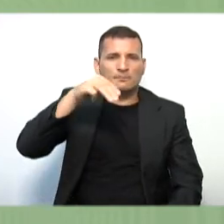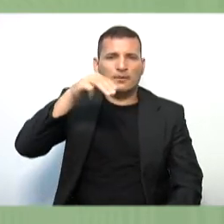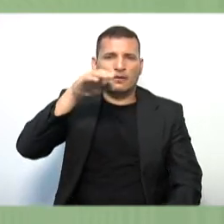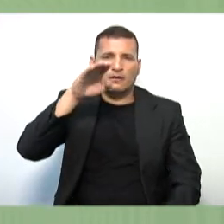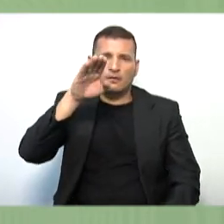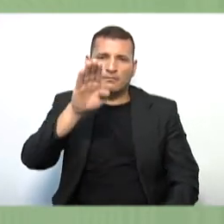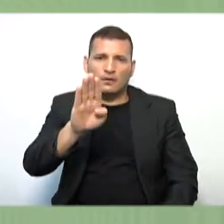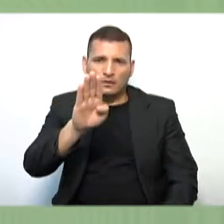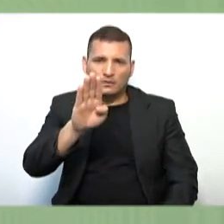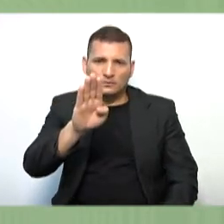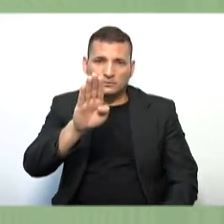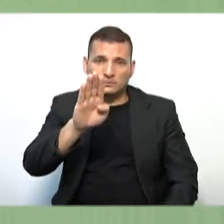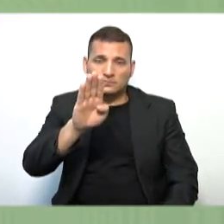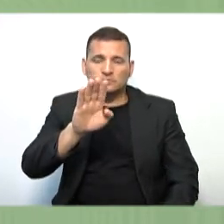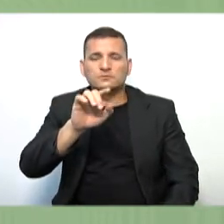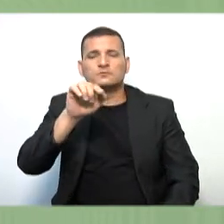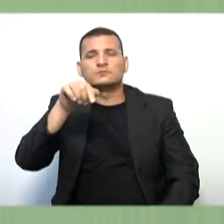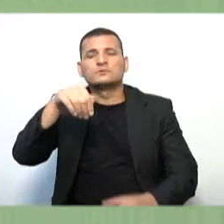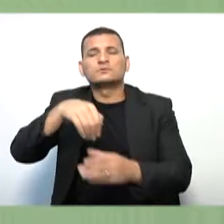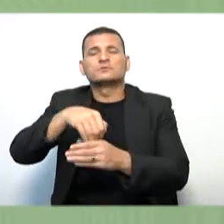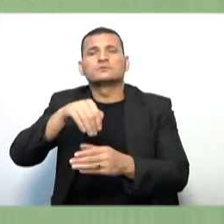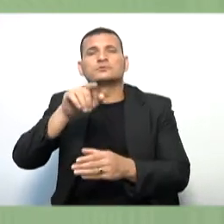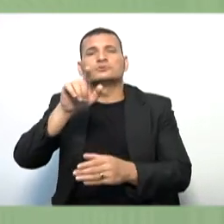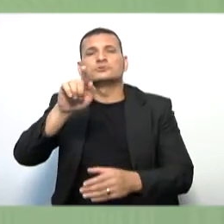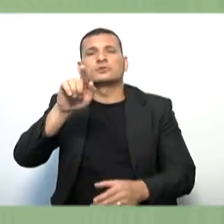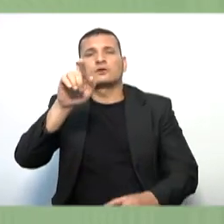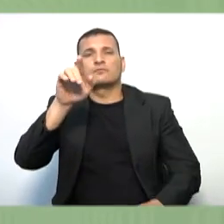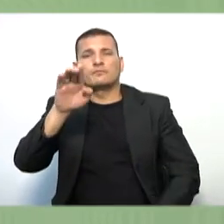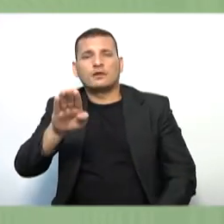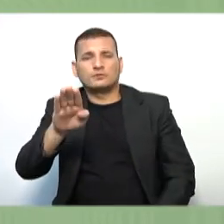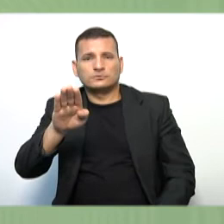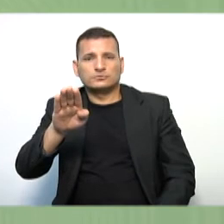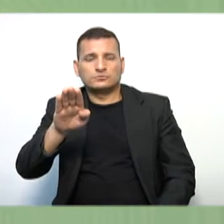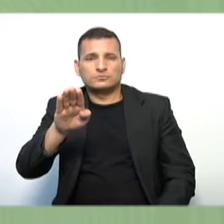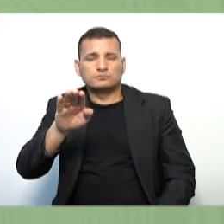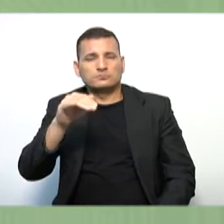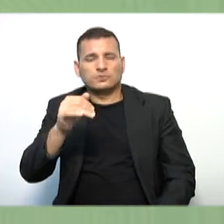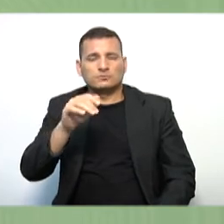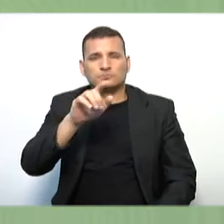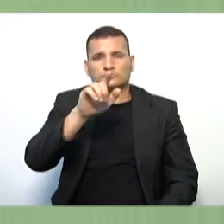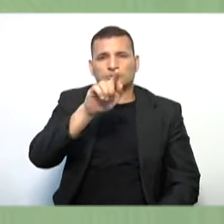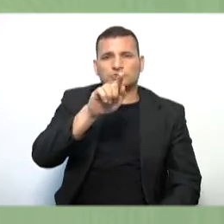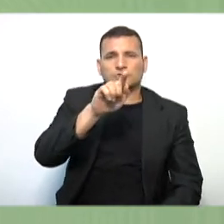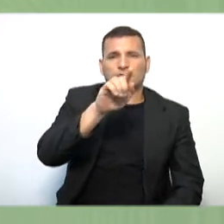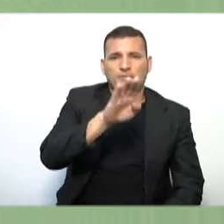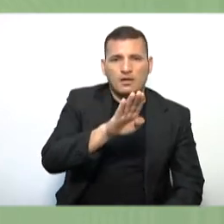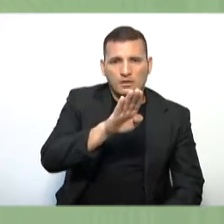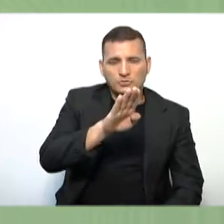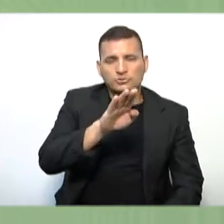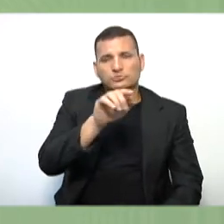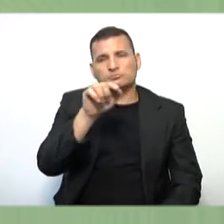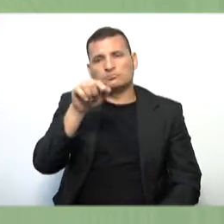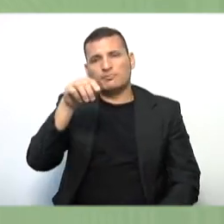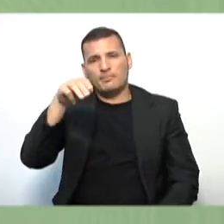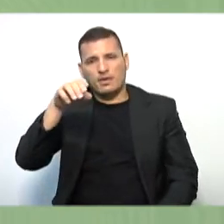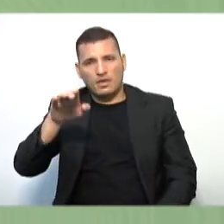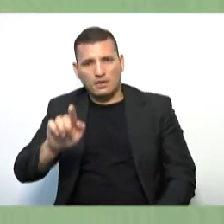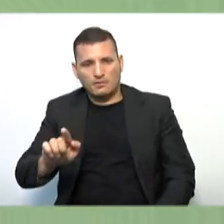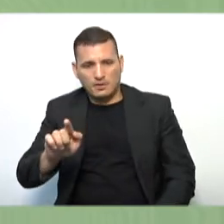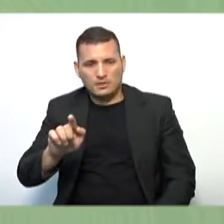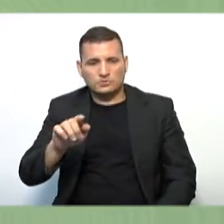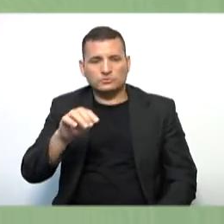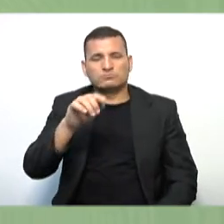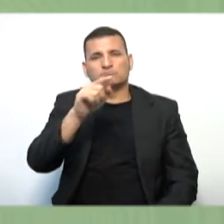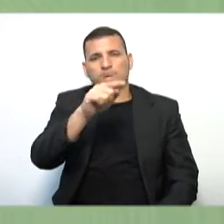1 gigabyte. Então, 1 gigabyte, quero ir para mega, então eu vou multiplicar por 1024.